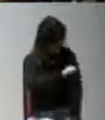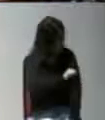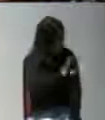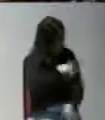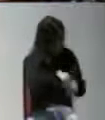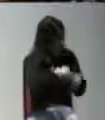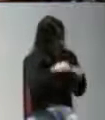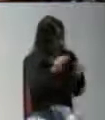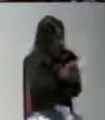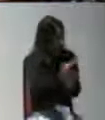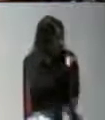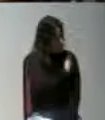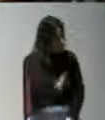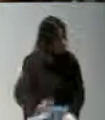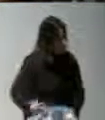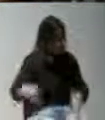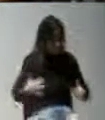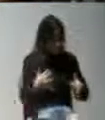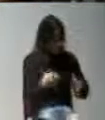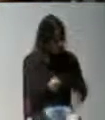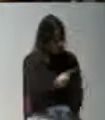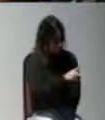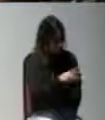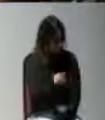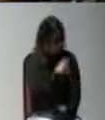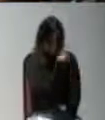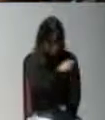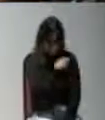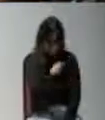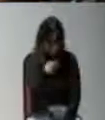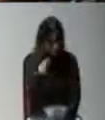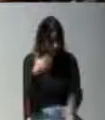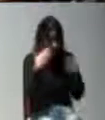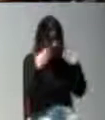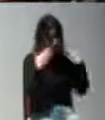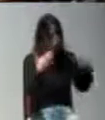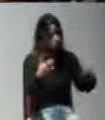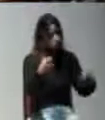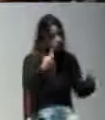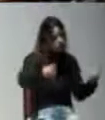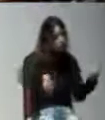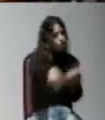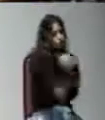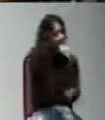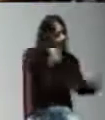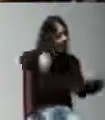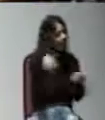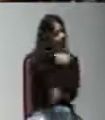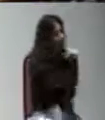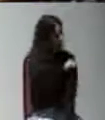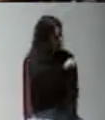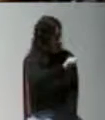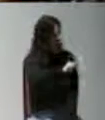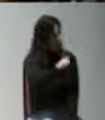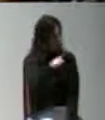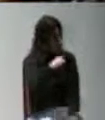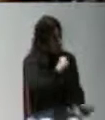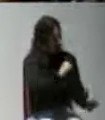públicas, todas essas professoras e professores estão expostos à fluidez dos sujeitos e têm muito